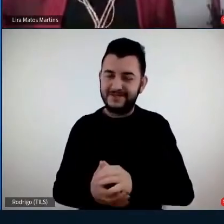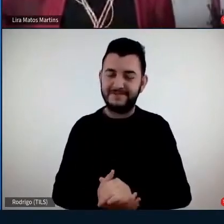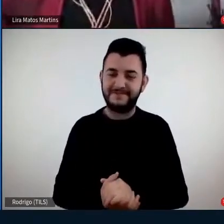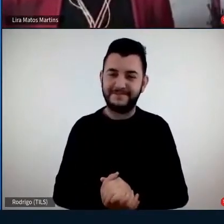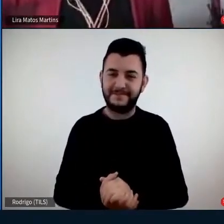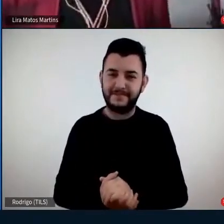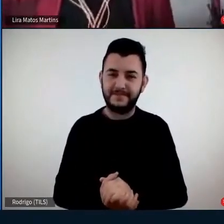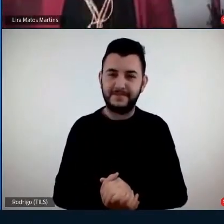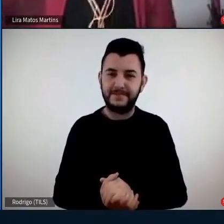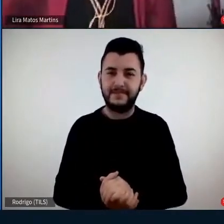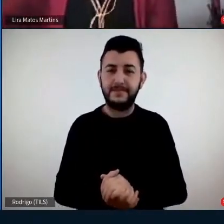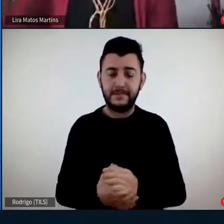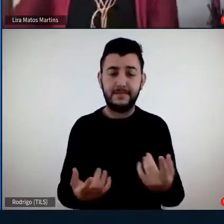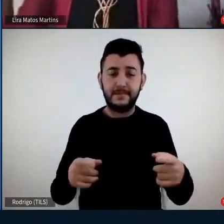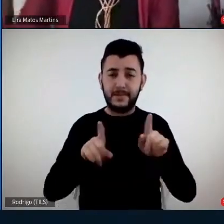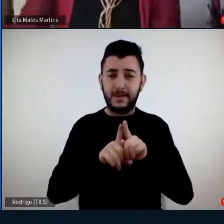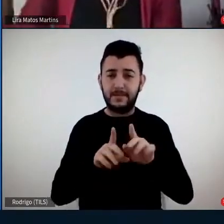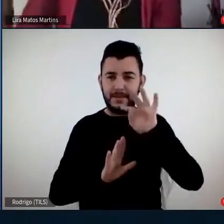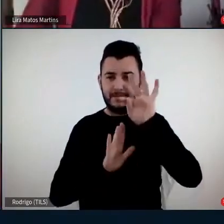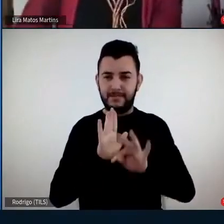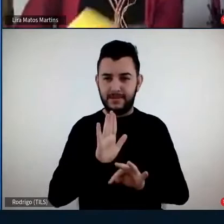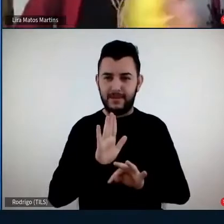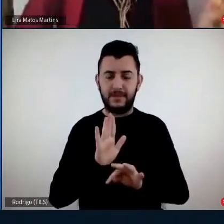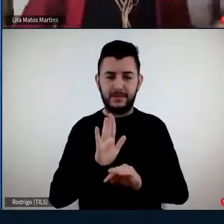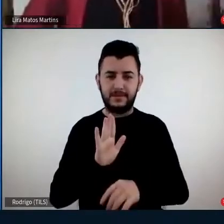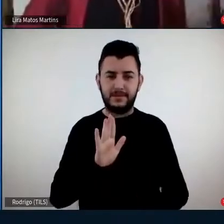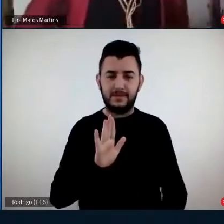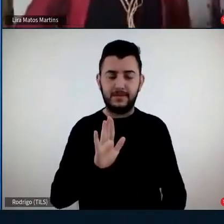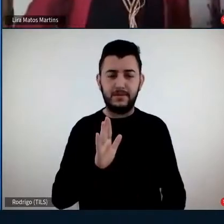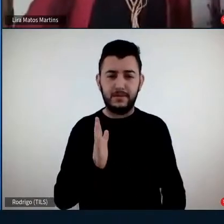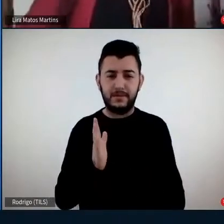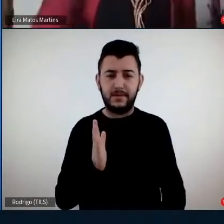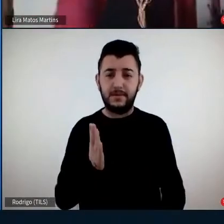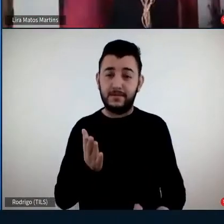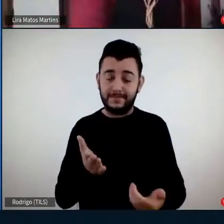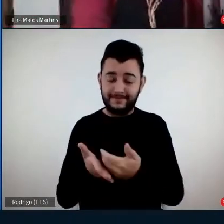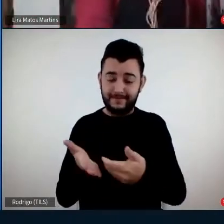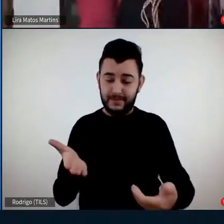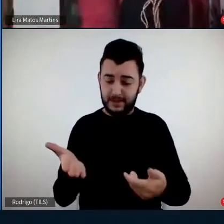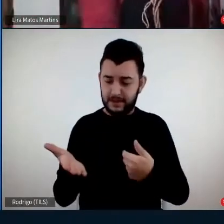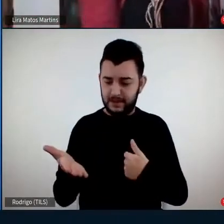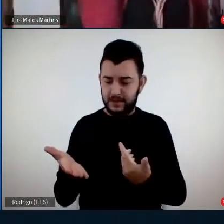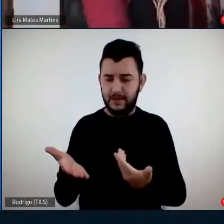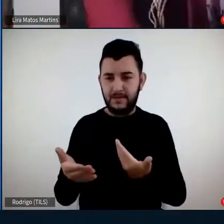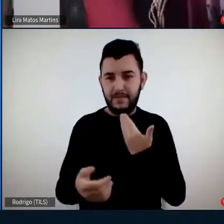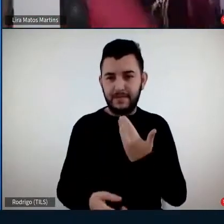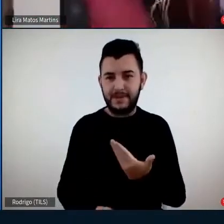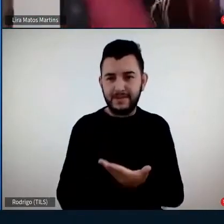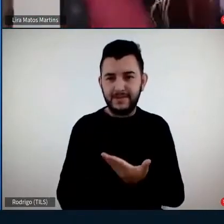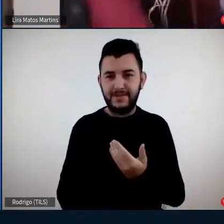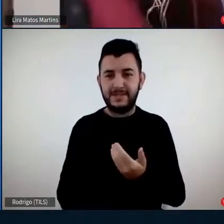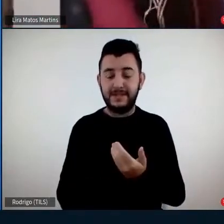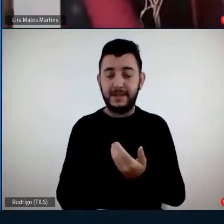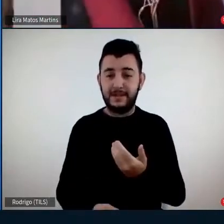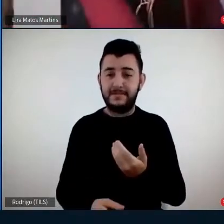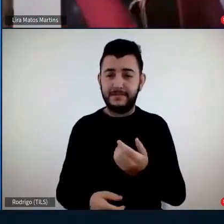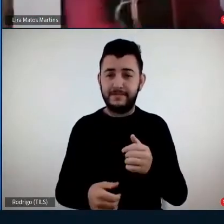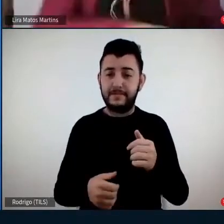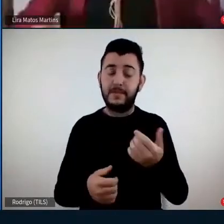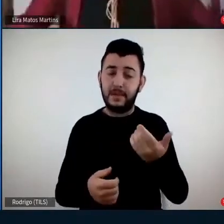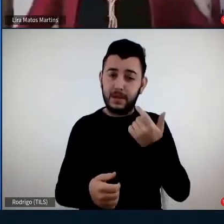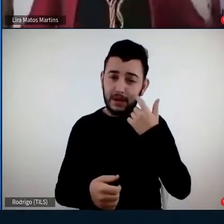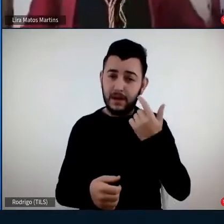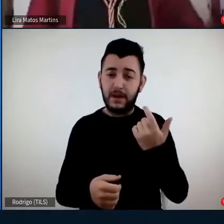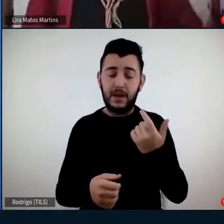ponto que vai aparecer no seu texto e que eu vou sugerir que você reveja a forma que está escrito ou